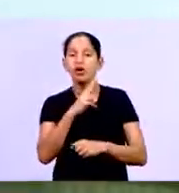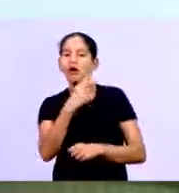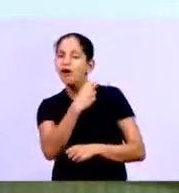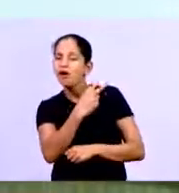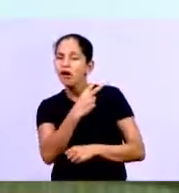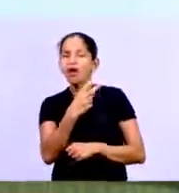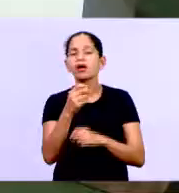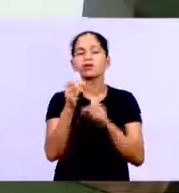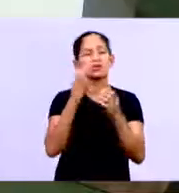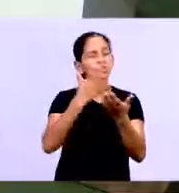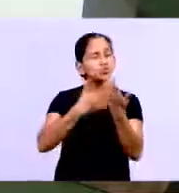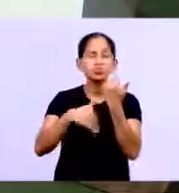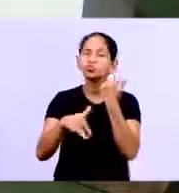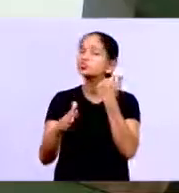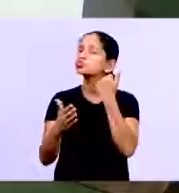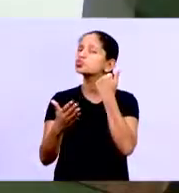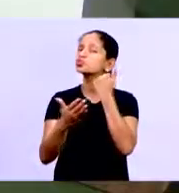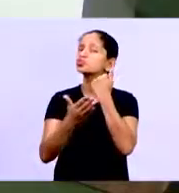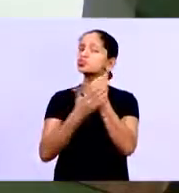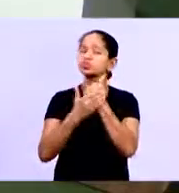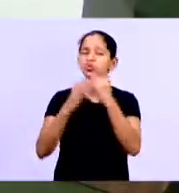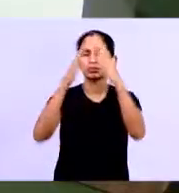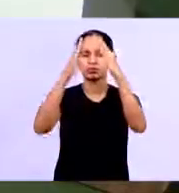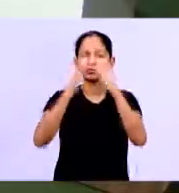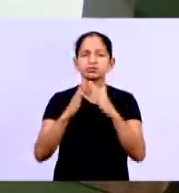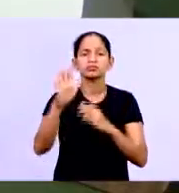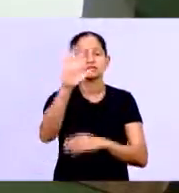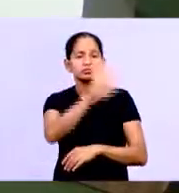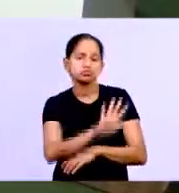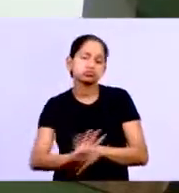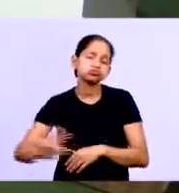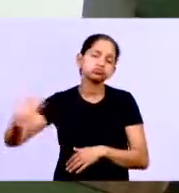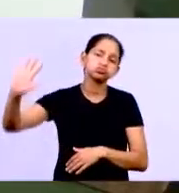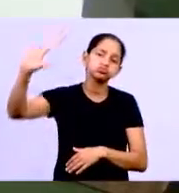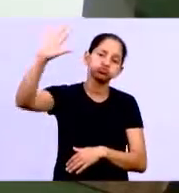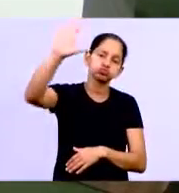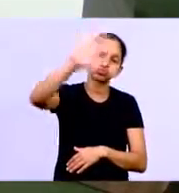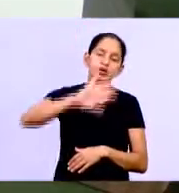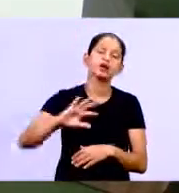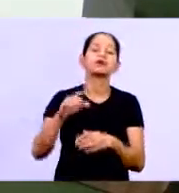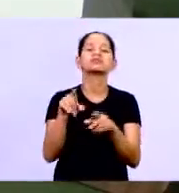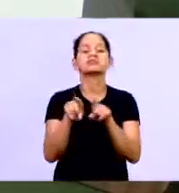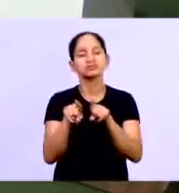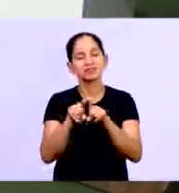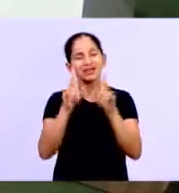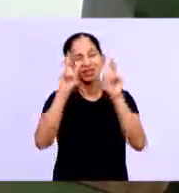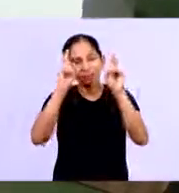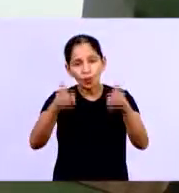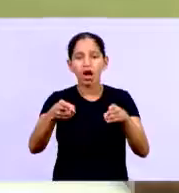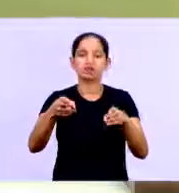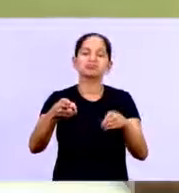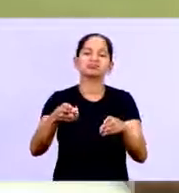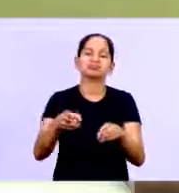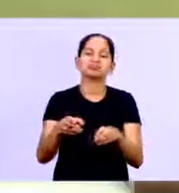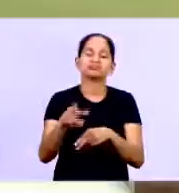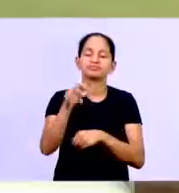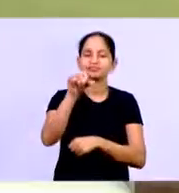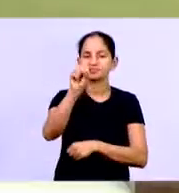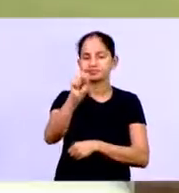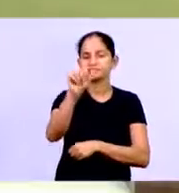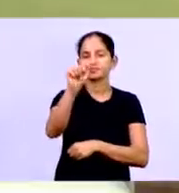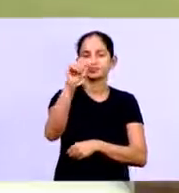banco não, acho que todos os que trabalham com habitação, né? O Sistema Brasileiro de Habitação trabalha com o sistema SAC. Como o financiamento é a